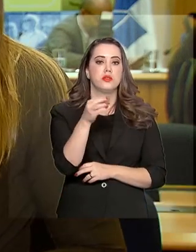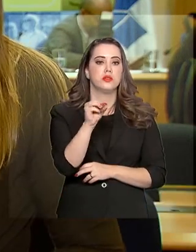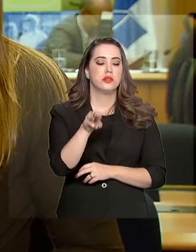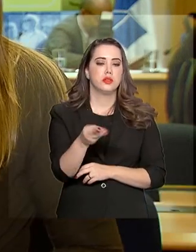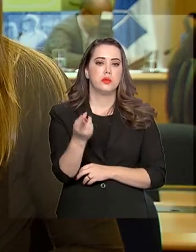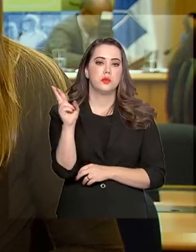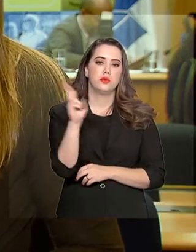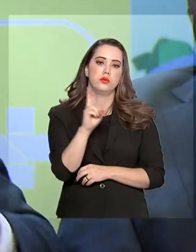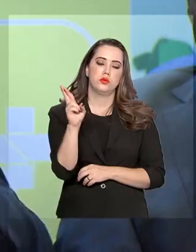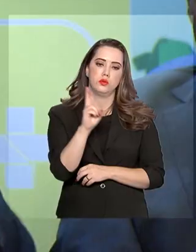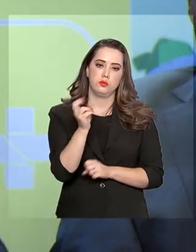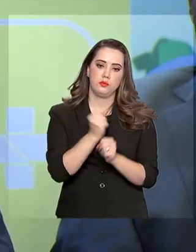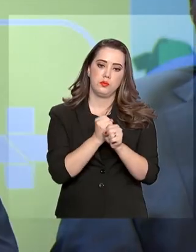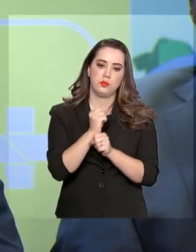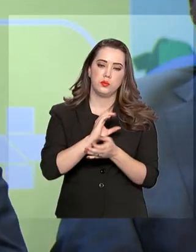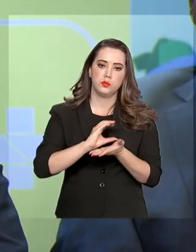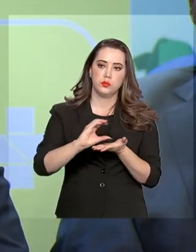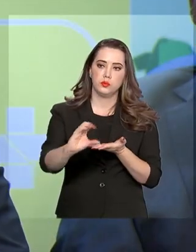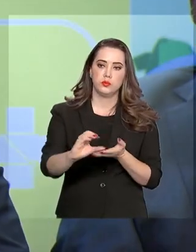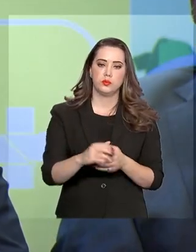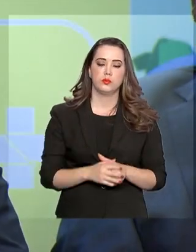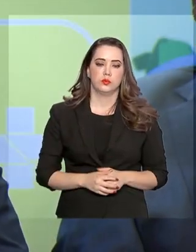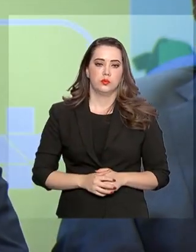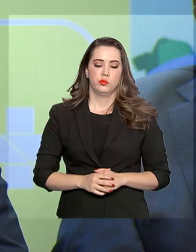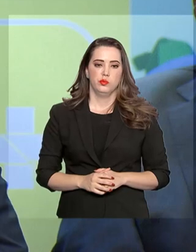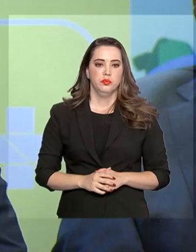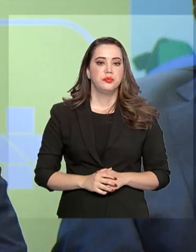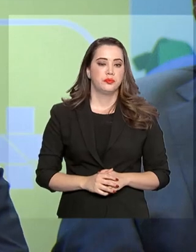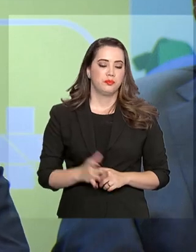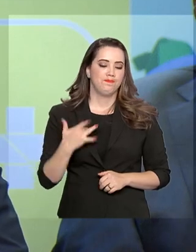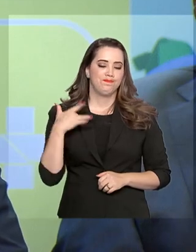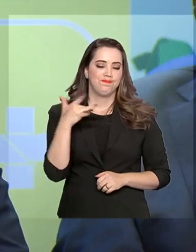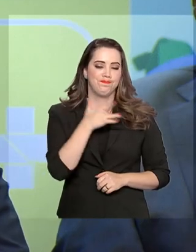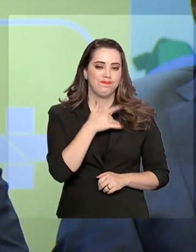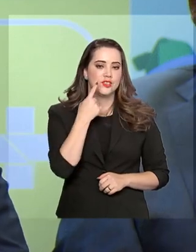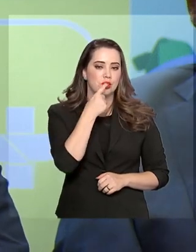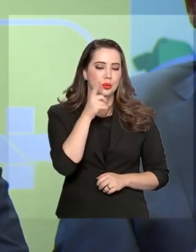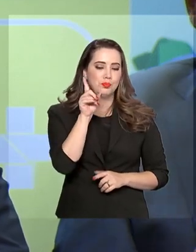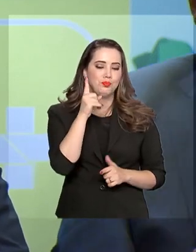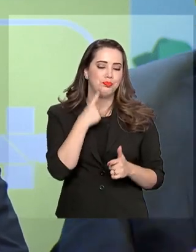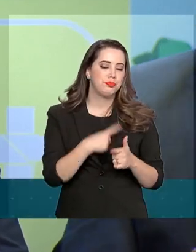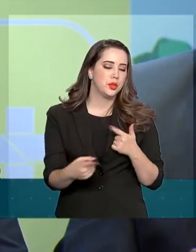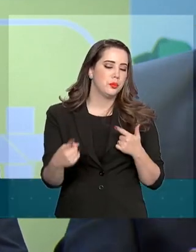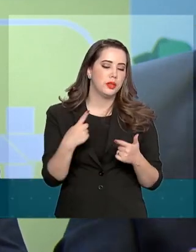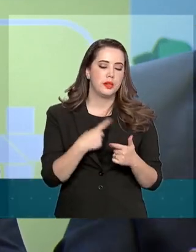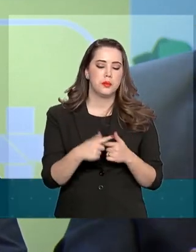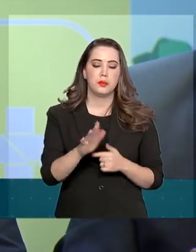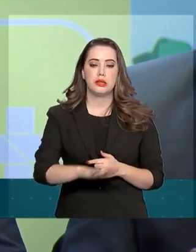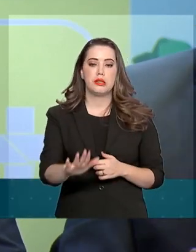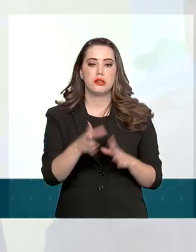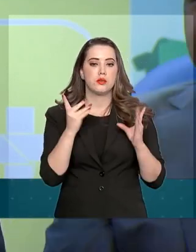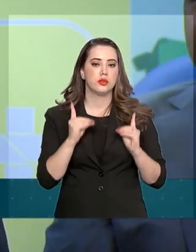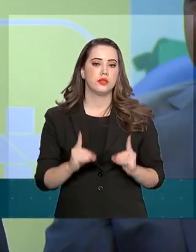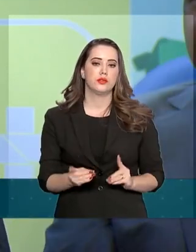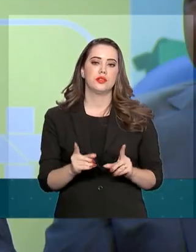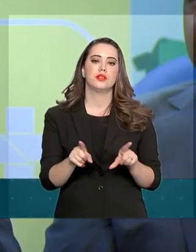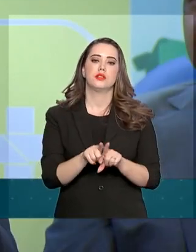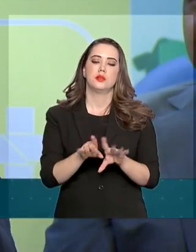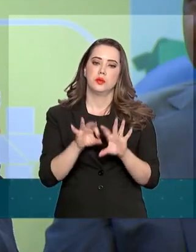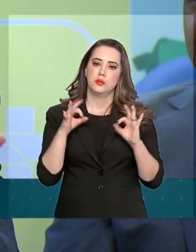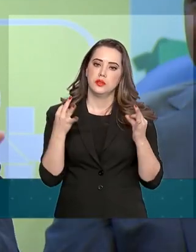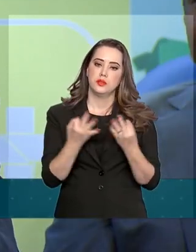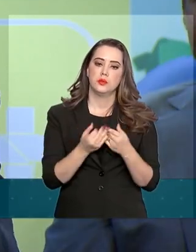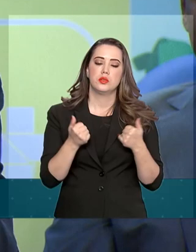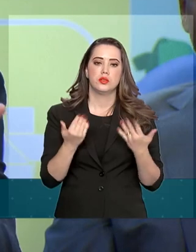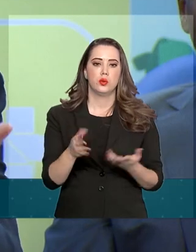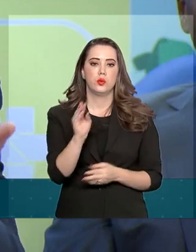de reais por ano. A saúde bucal é um drama para a criança com deficiência e para a família. Para isso, a